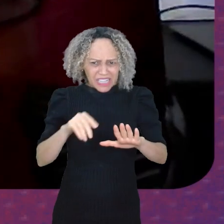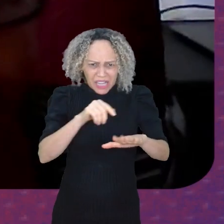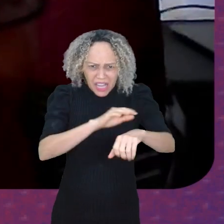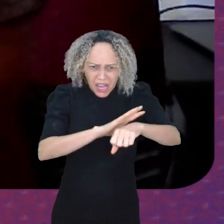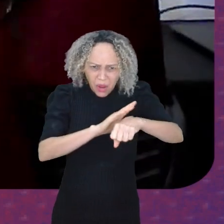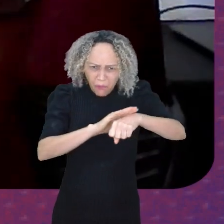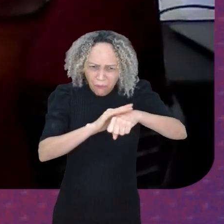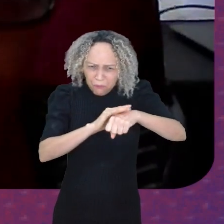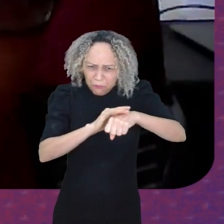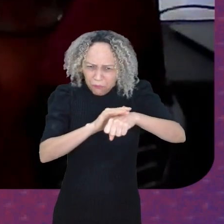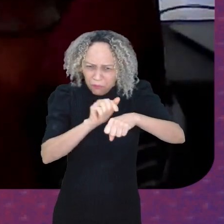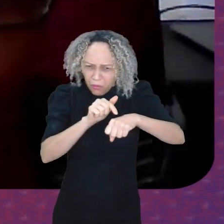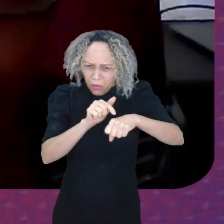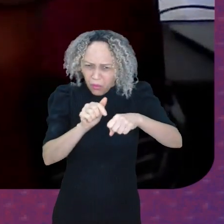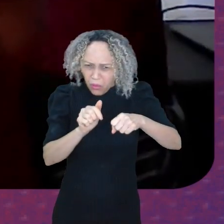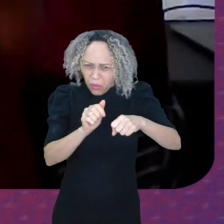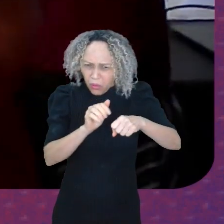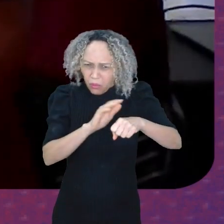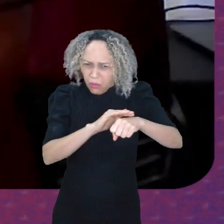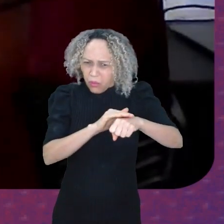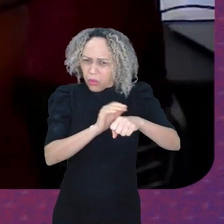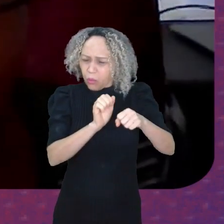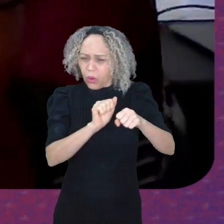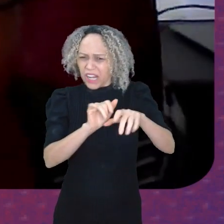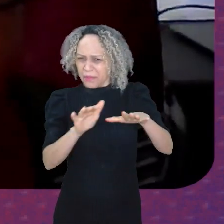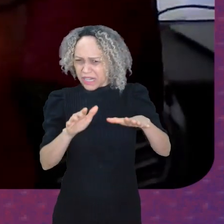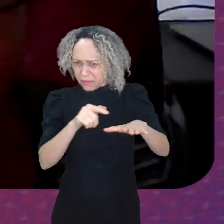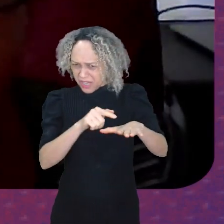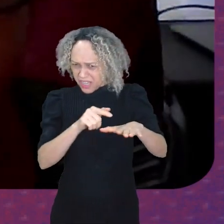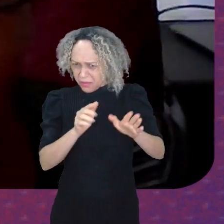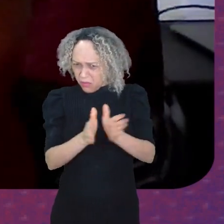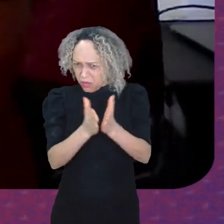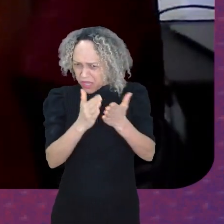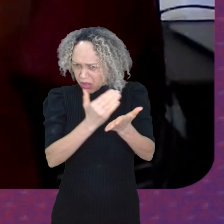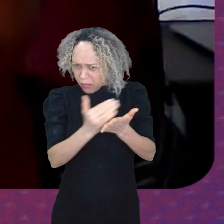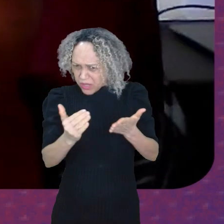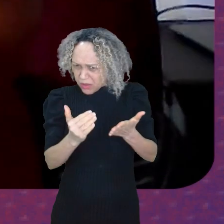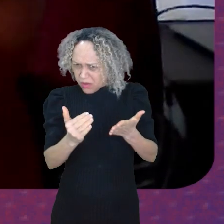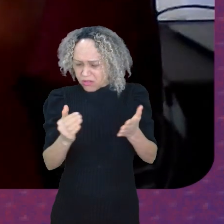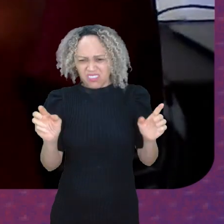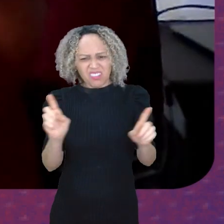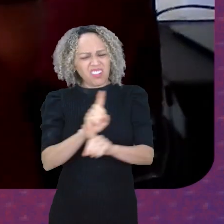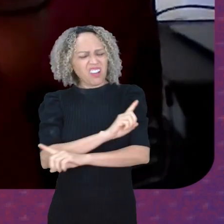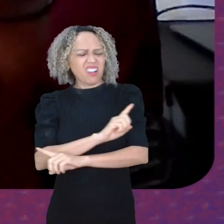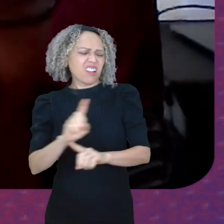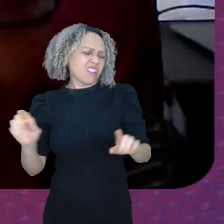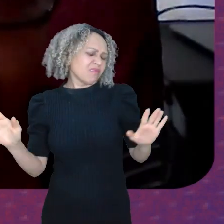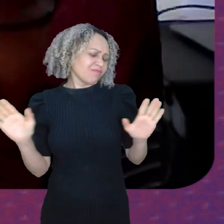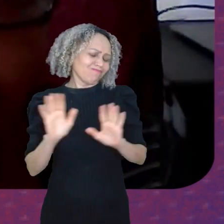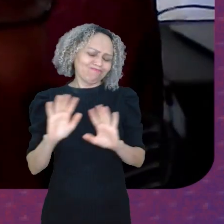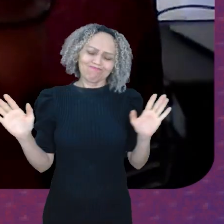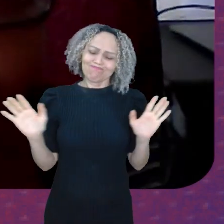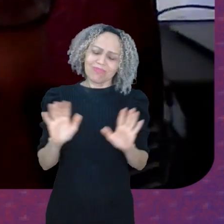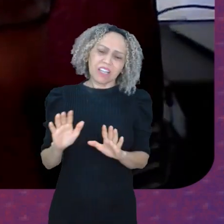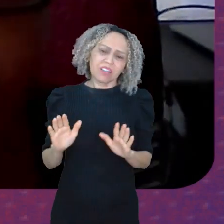iniciou. Não, gente, muito pelo contrário. A construção da